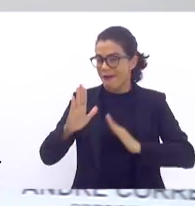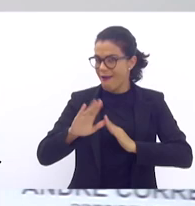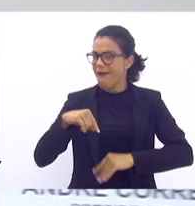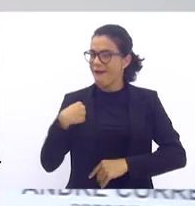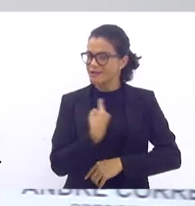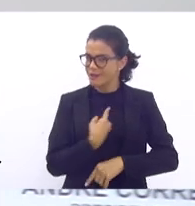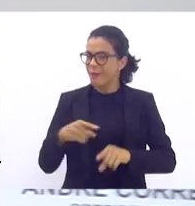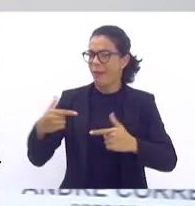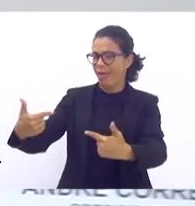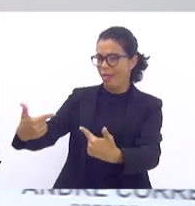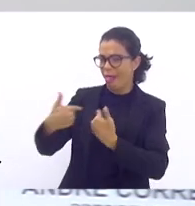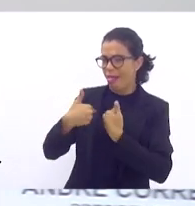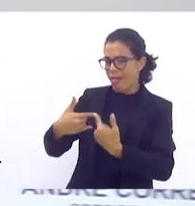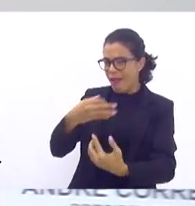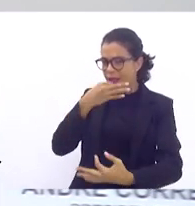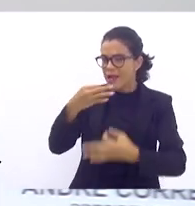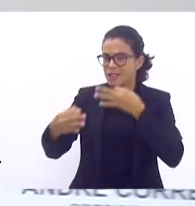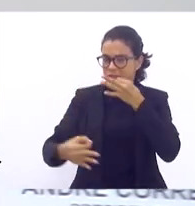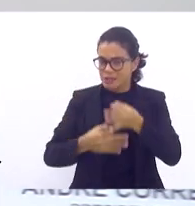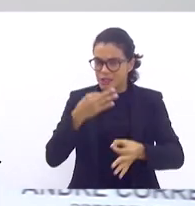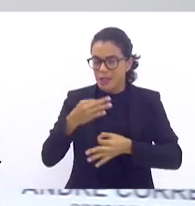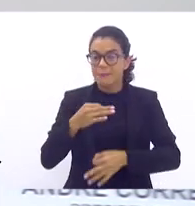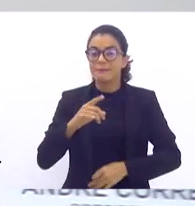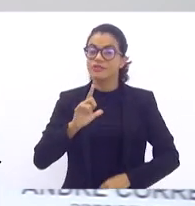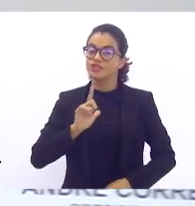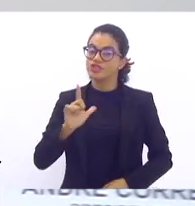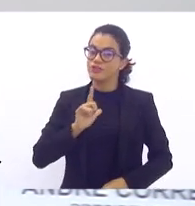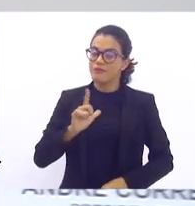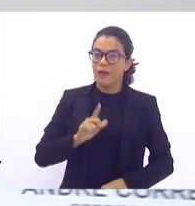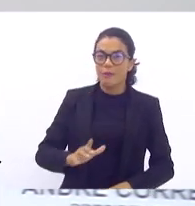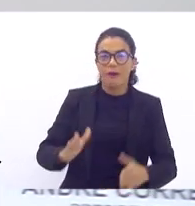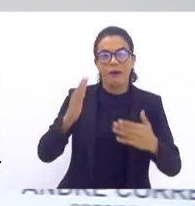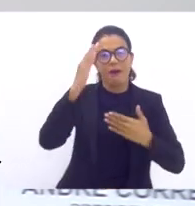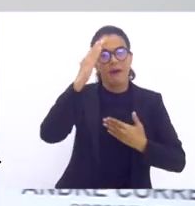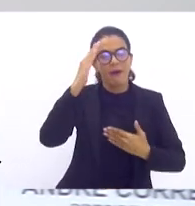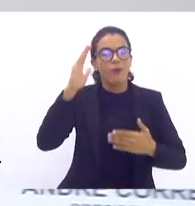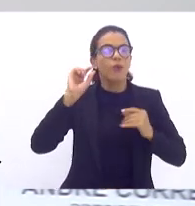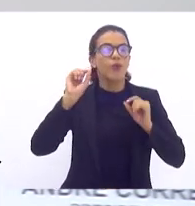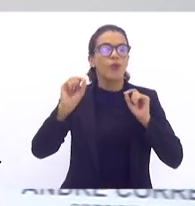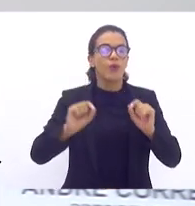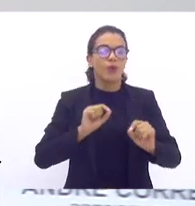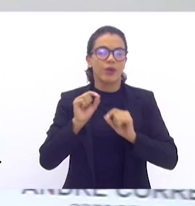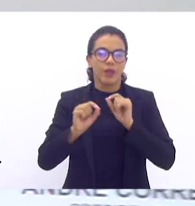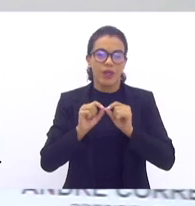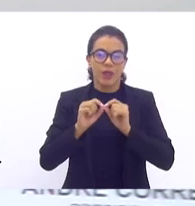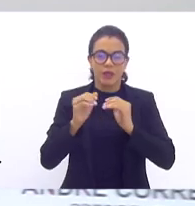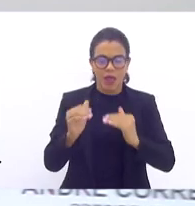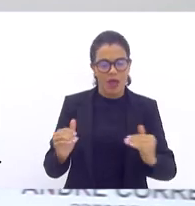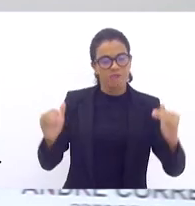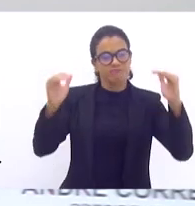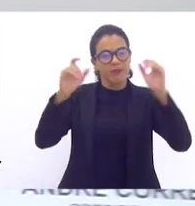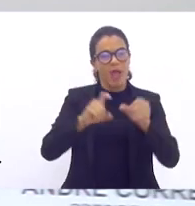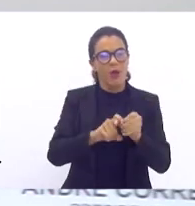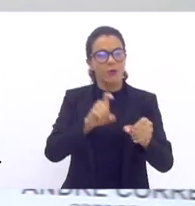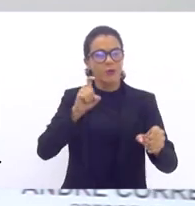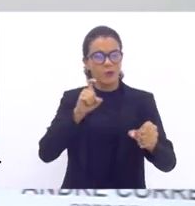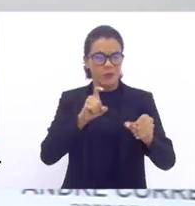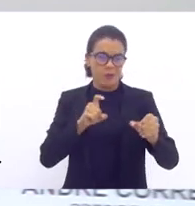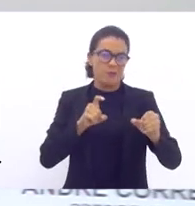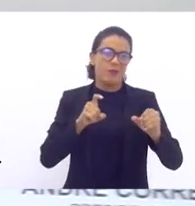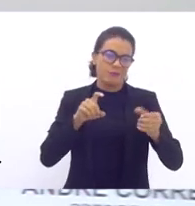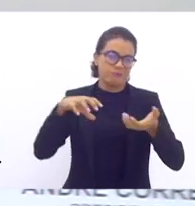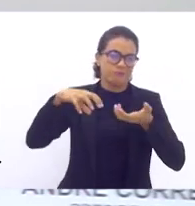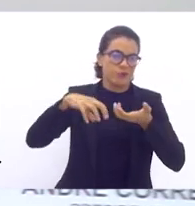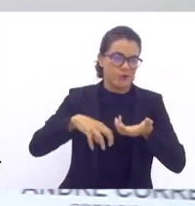foi criticado só que depois nós tivemos uma benece e ver que a autonomia do congresso nacional ela foi exaltada ela foi